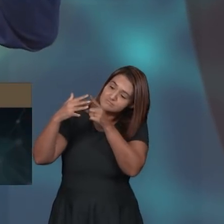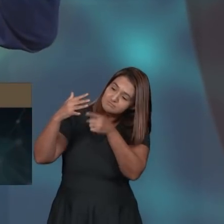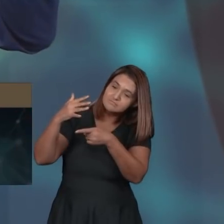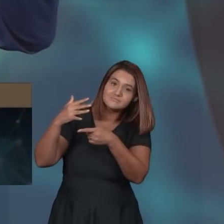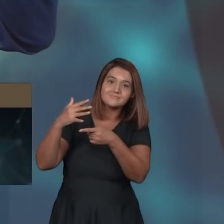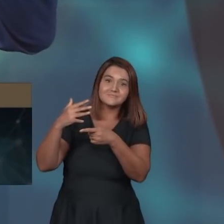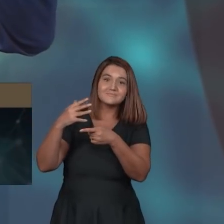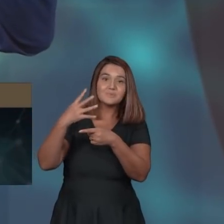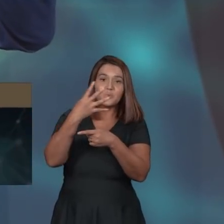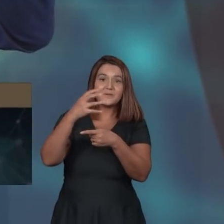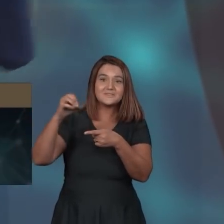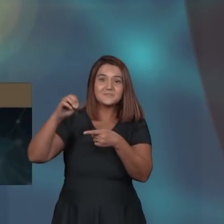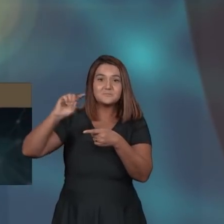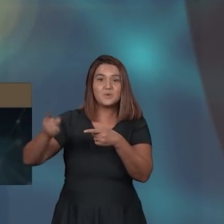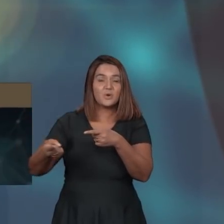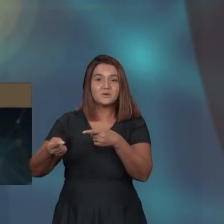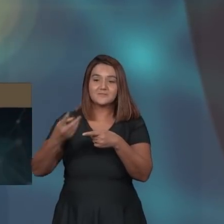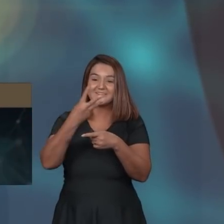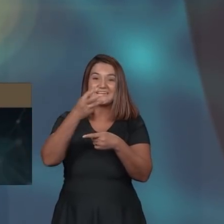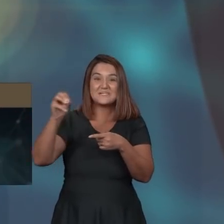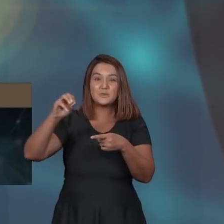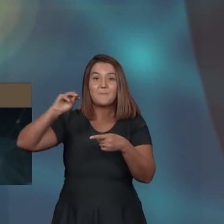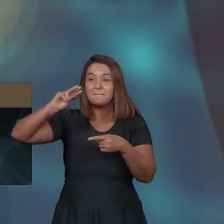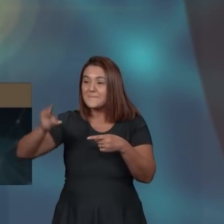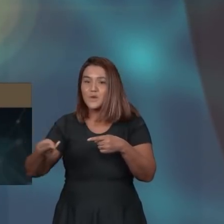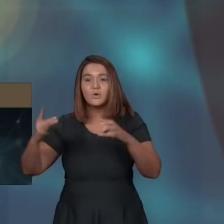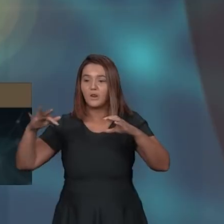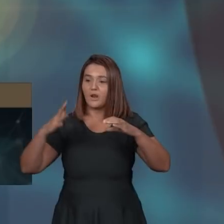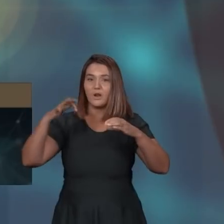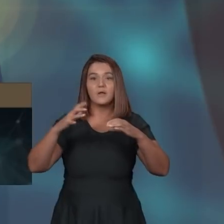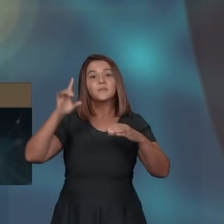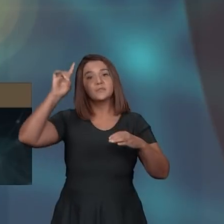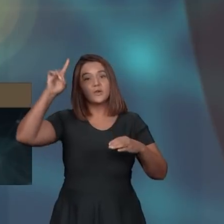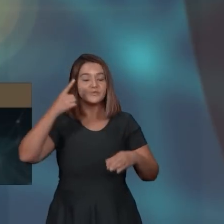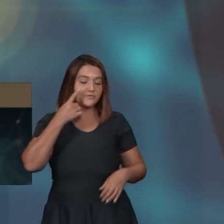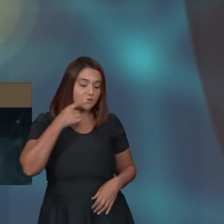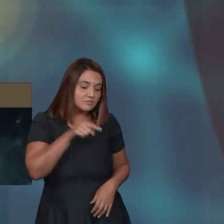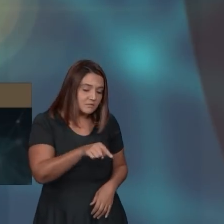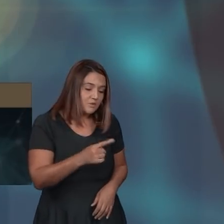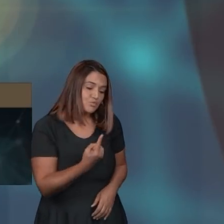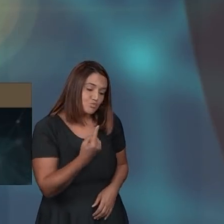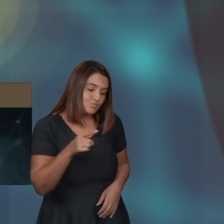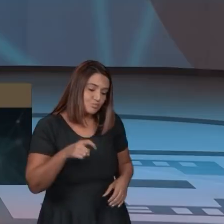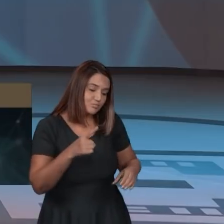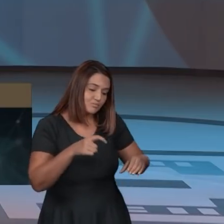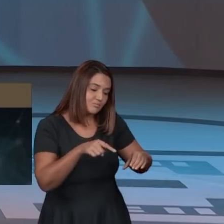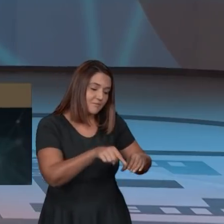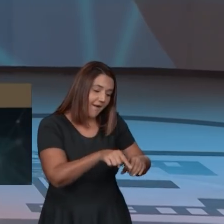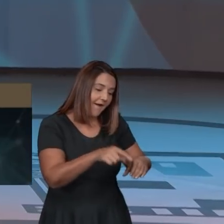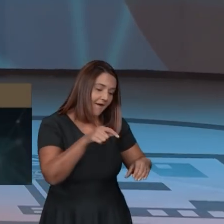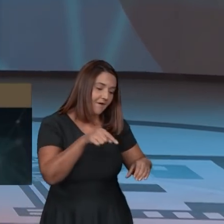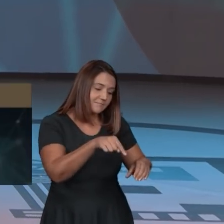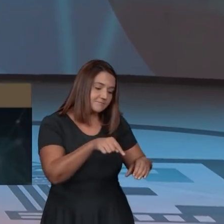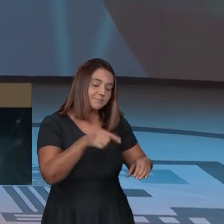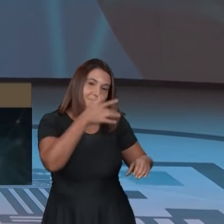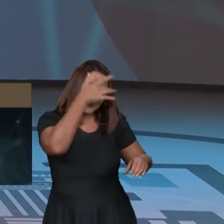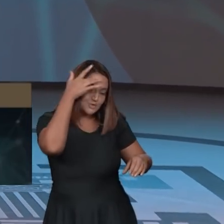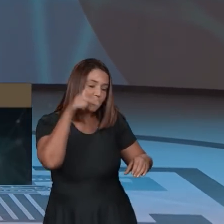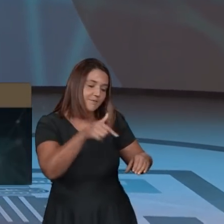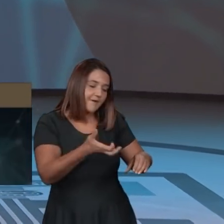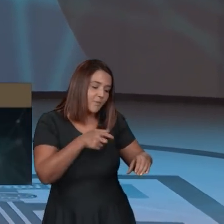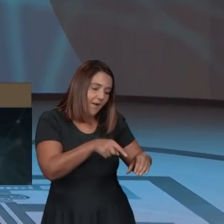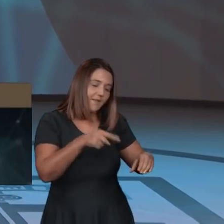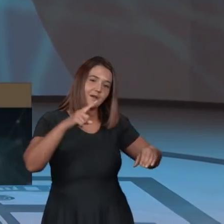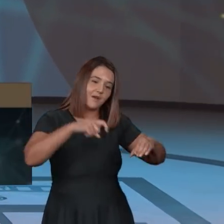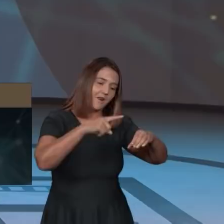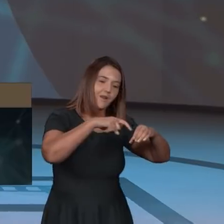aqueles 300 milhões que chegaram ali, você foi aquele que Ele escolheu. Agora, vamos falar do universo. Eu